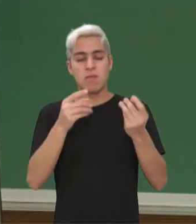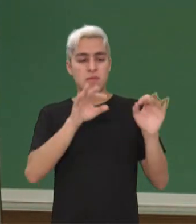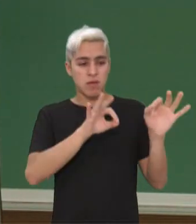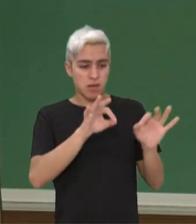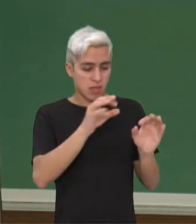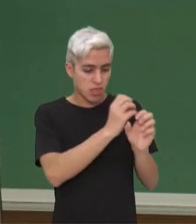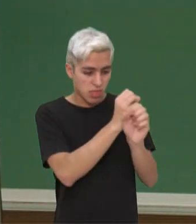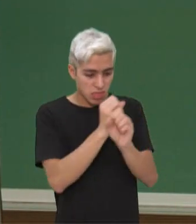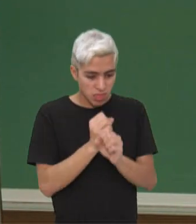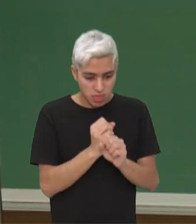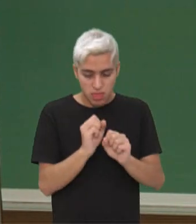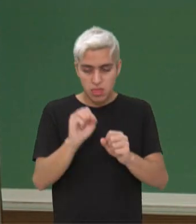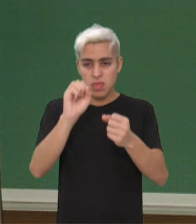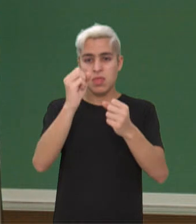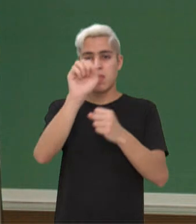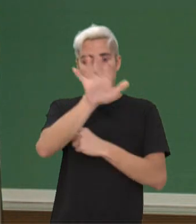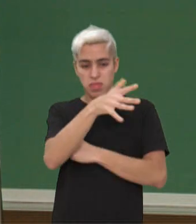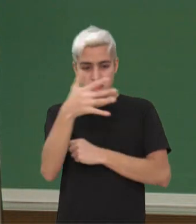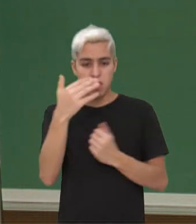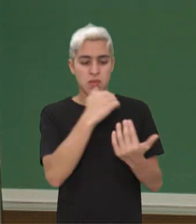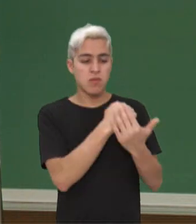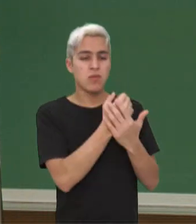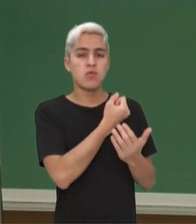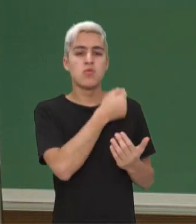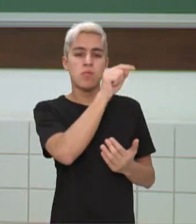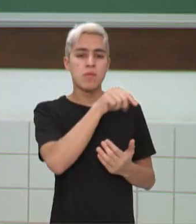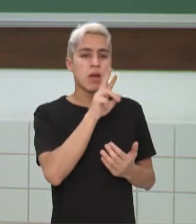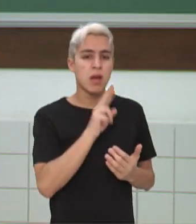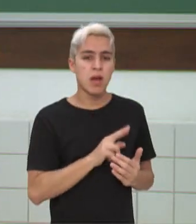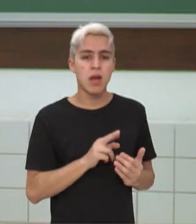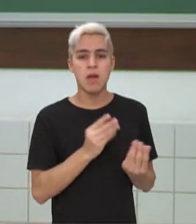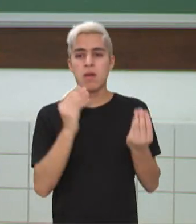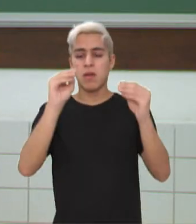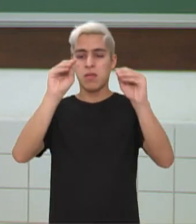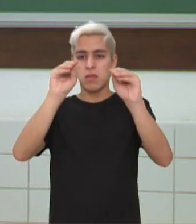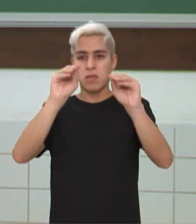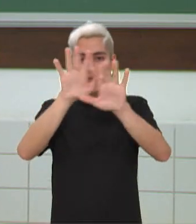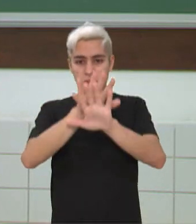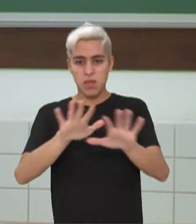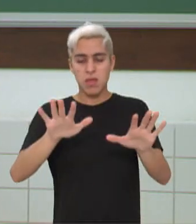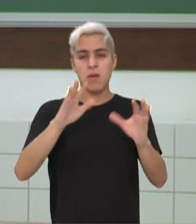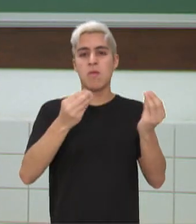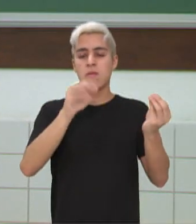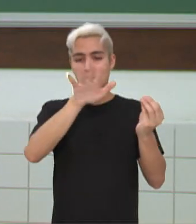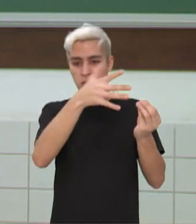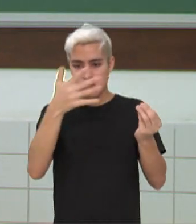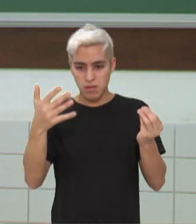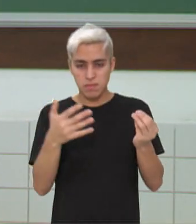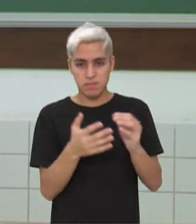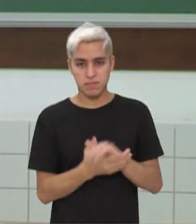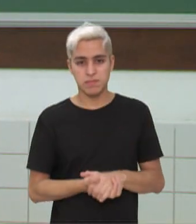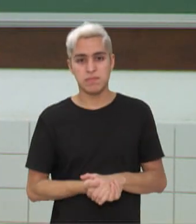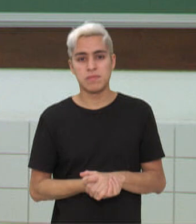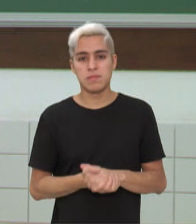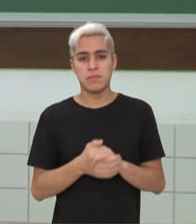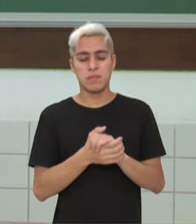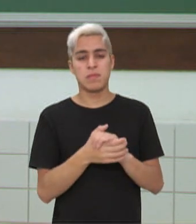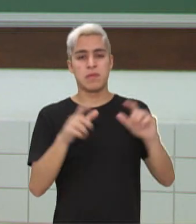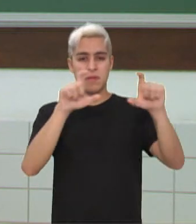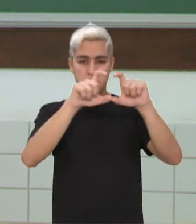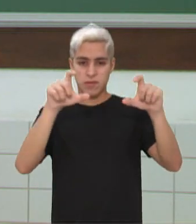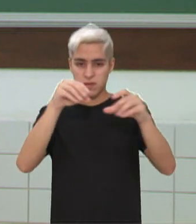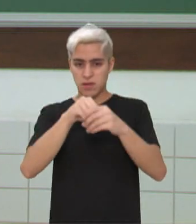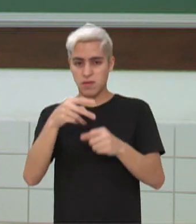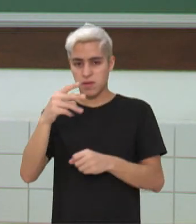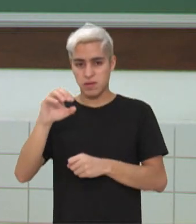gráfico utilizando as coordenadas e vários itens, né, que a gente observa na nossa função quando igual a zero.